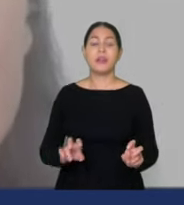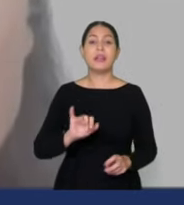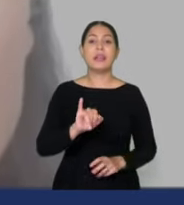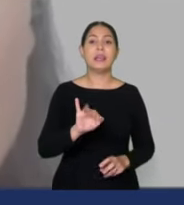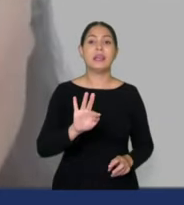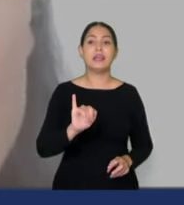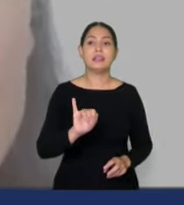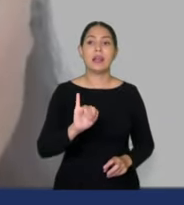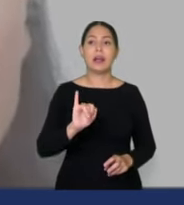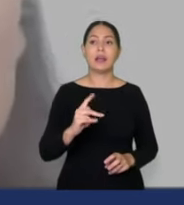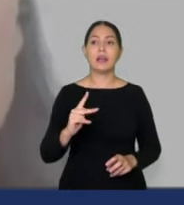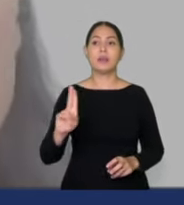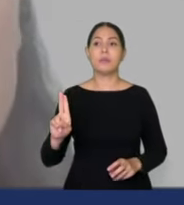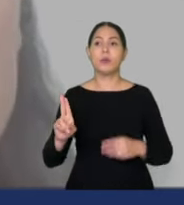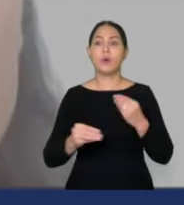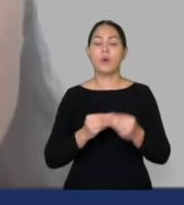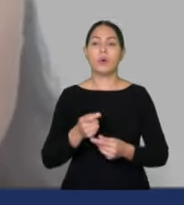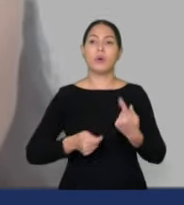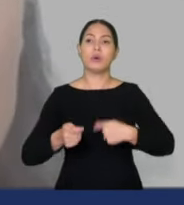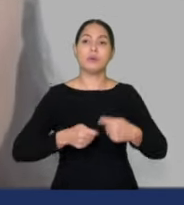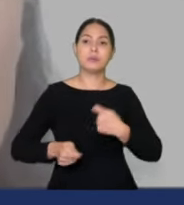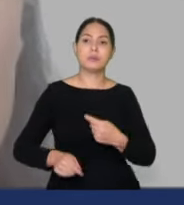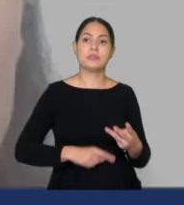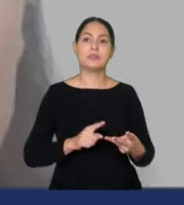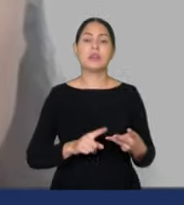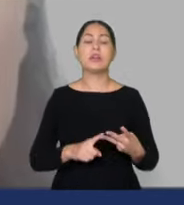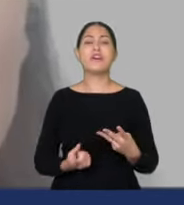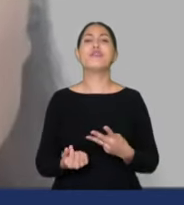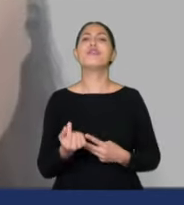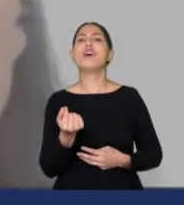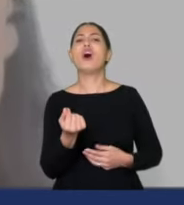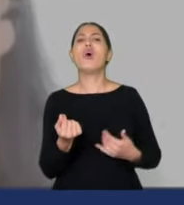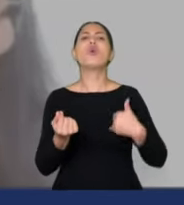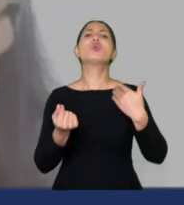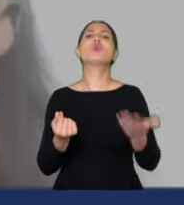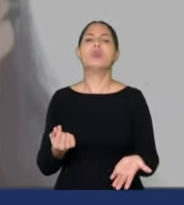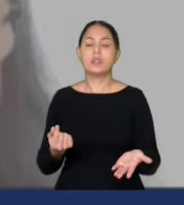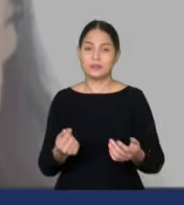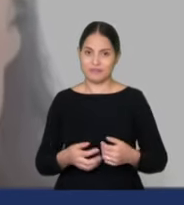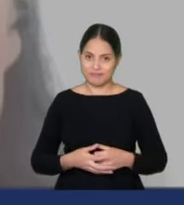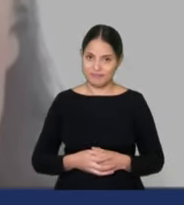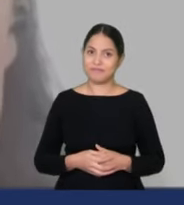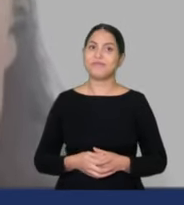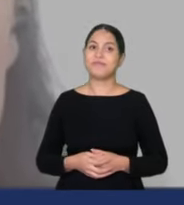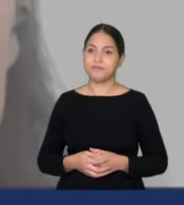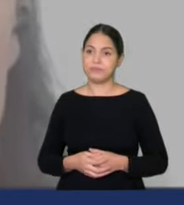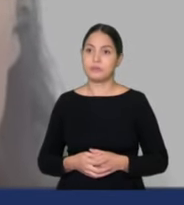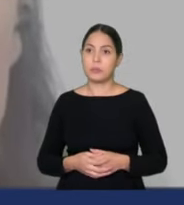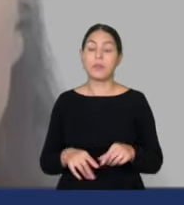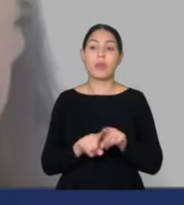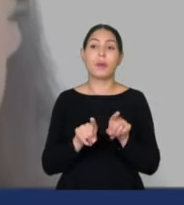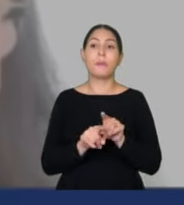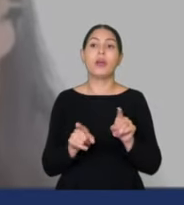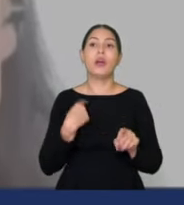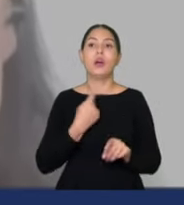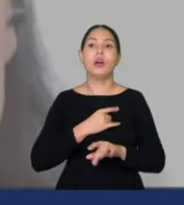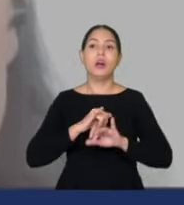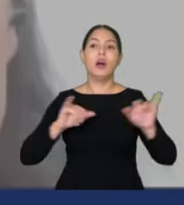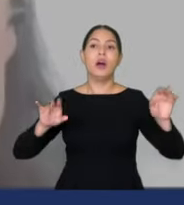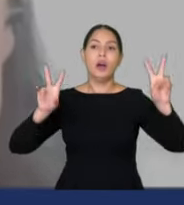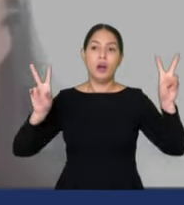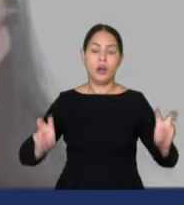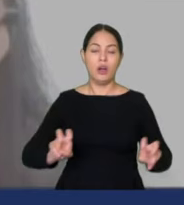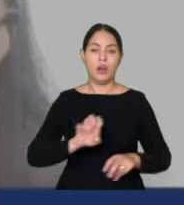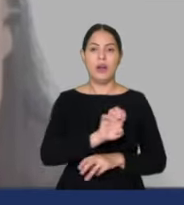vai ser a comercialização, quanto é que isso vai valer? A gente está falando também da eletronuclear, a gente está falando do abandono